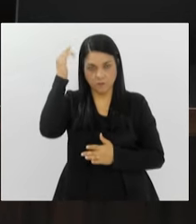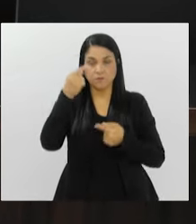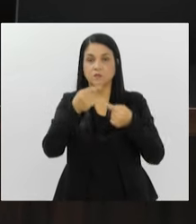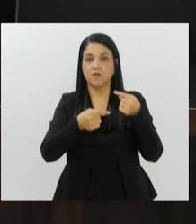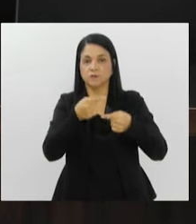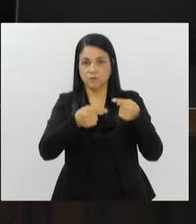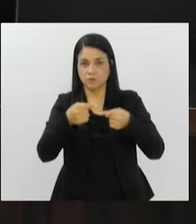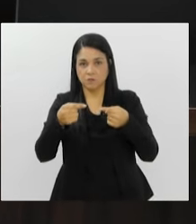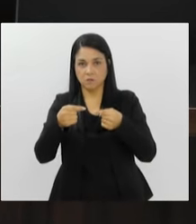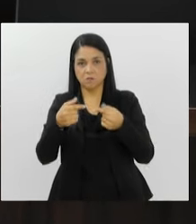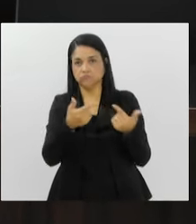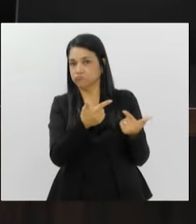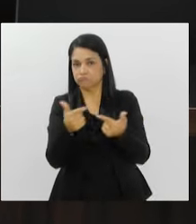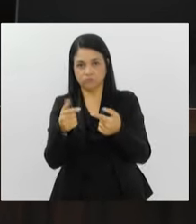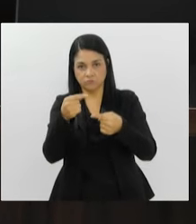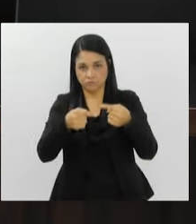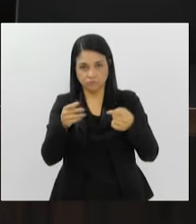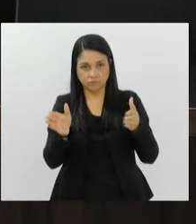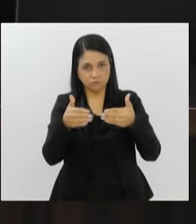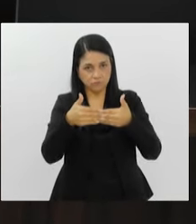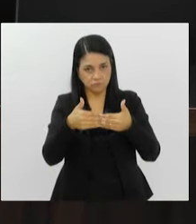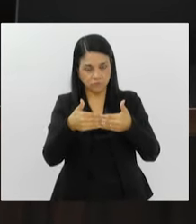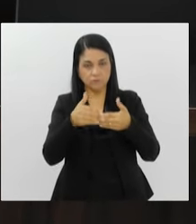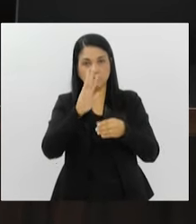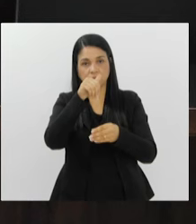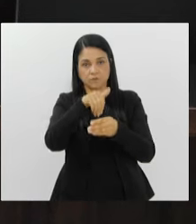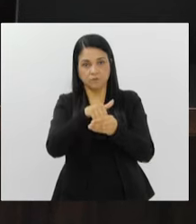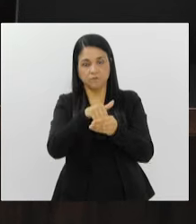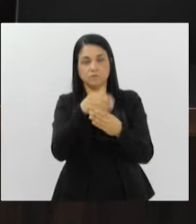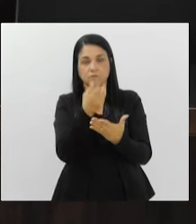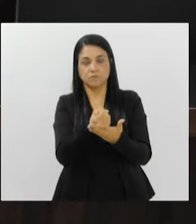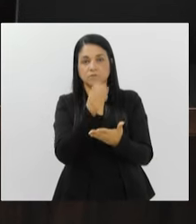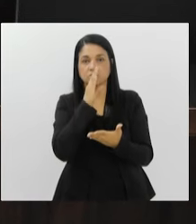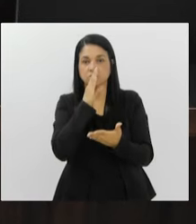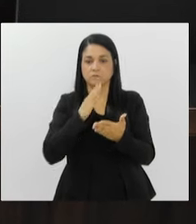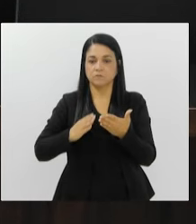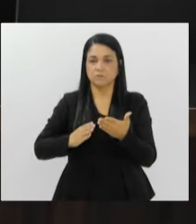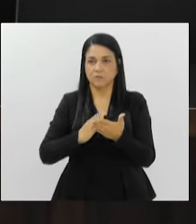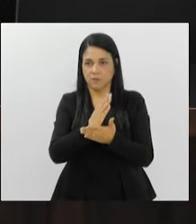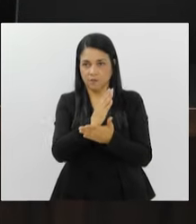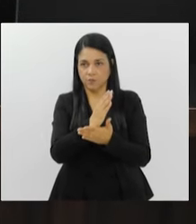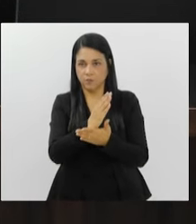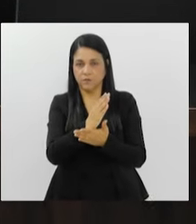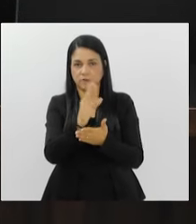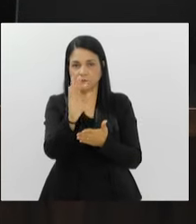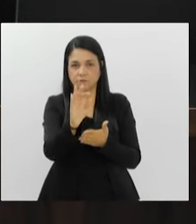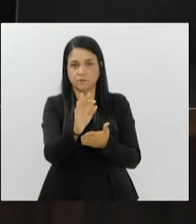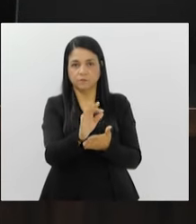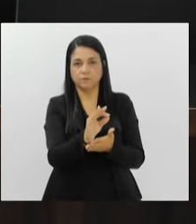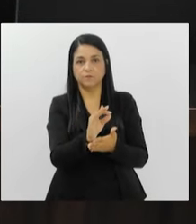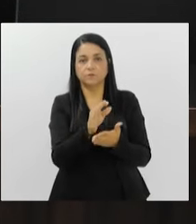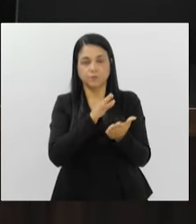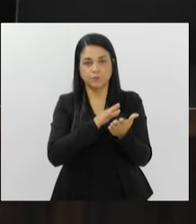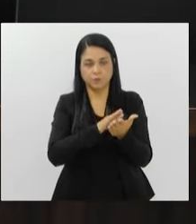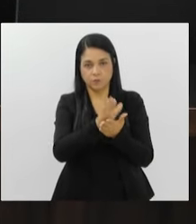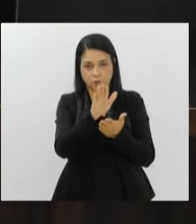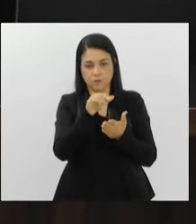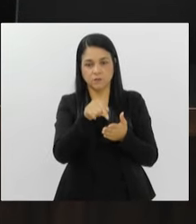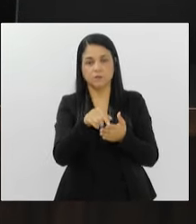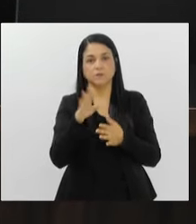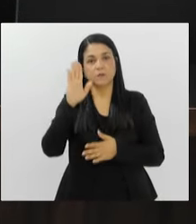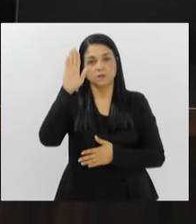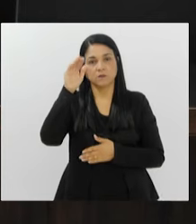discussão não havendo Quem Queira discutir encerrada a discussão e votação senores que aprópria Como estão aprovado vai a promulgação para